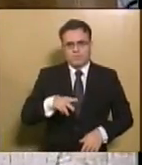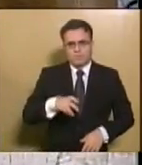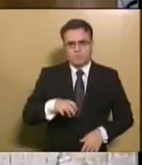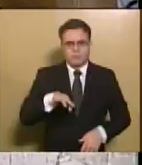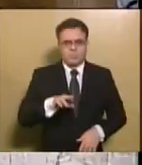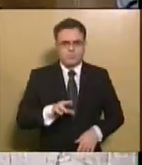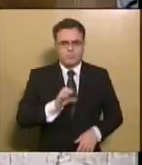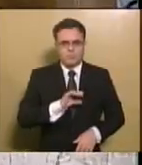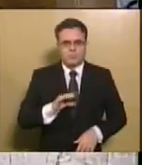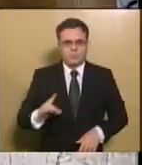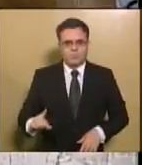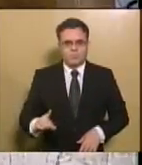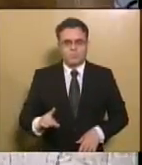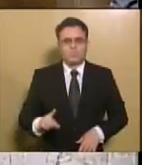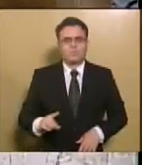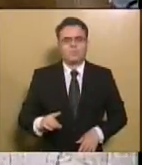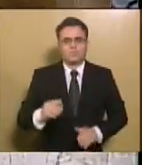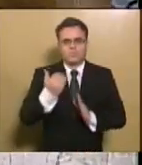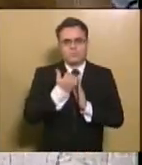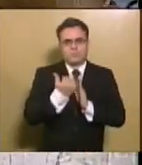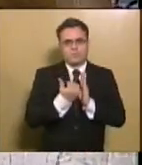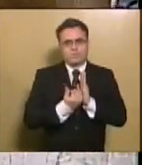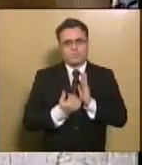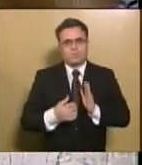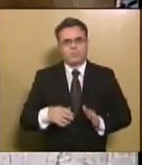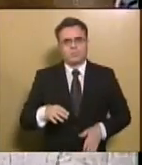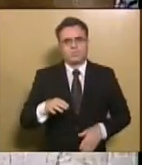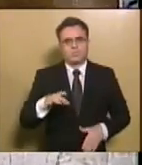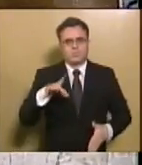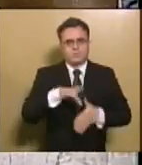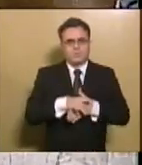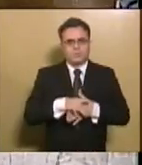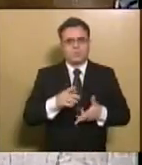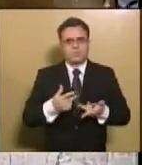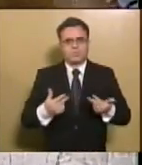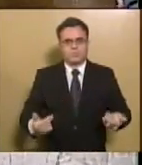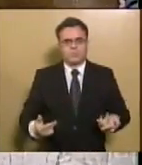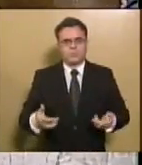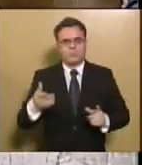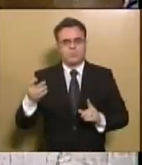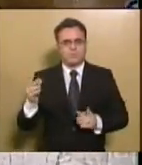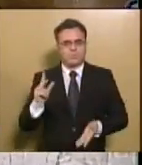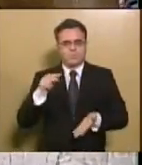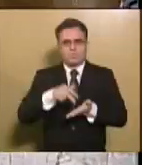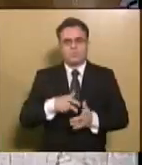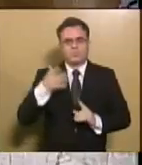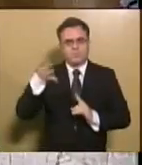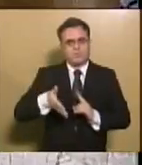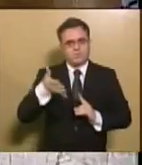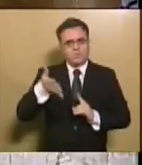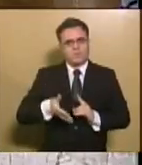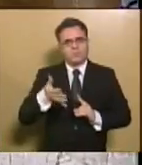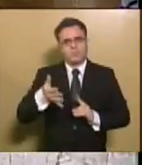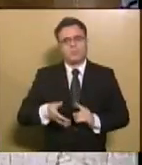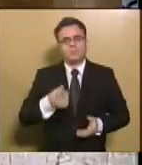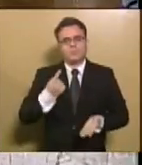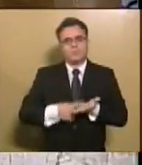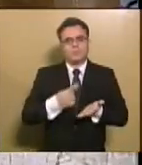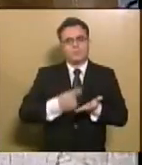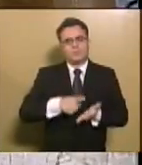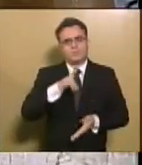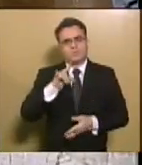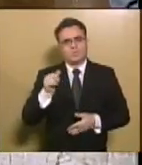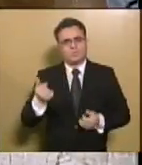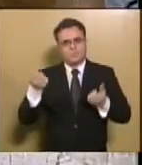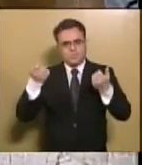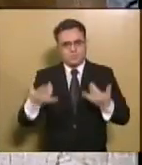Santana, coordenador do programa DST AIDS, para em plenário, durante o grande expediente em data a combinar,